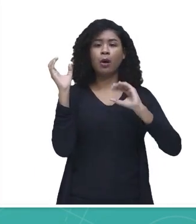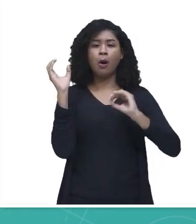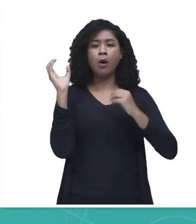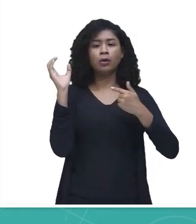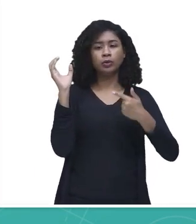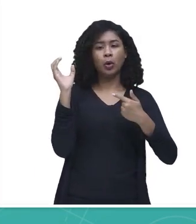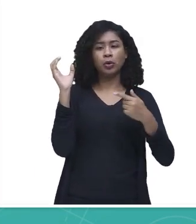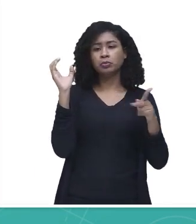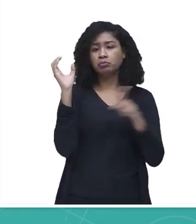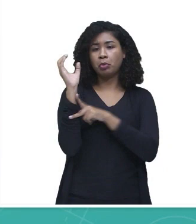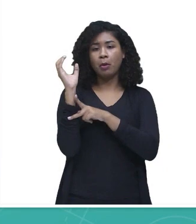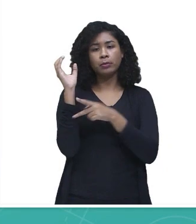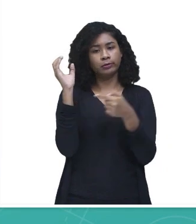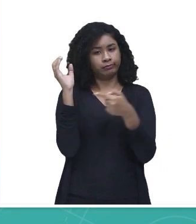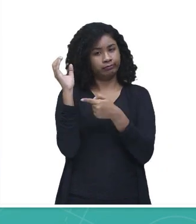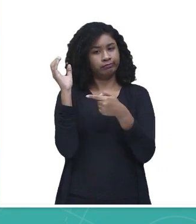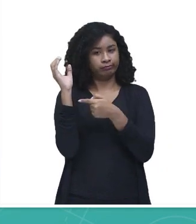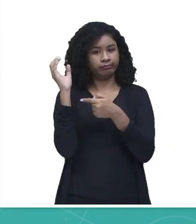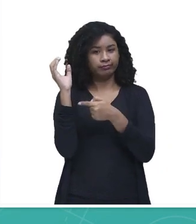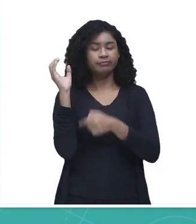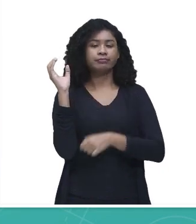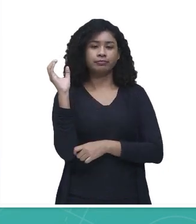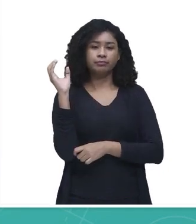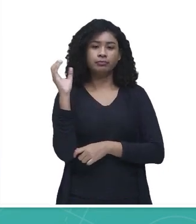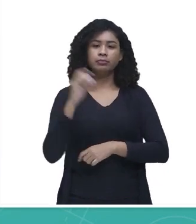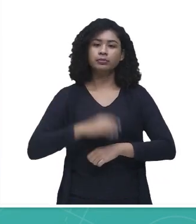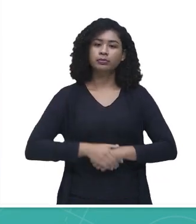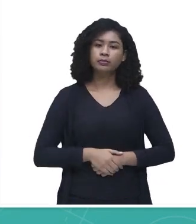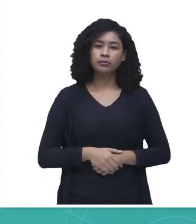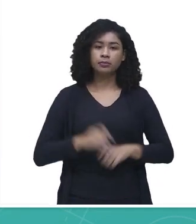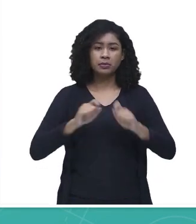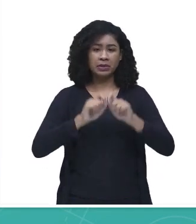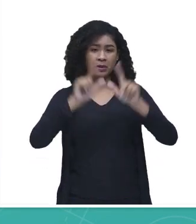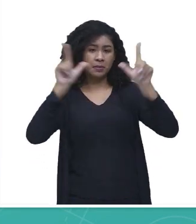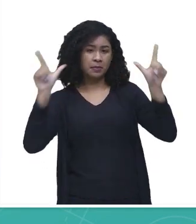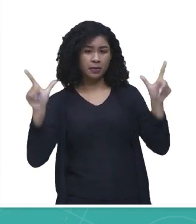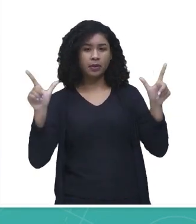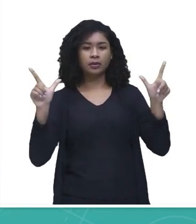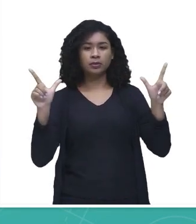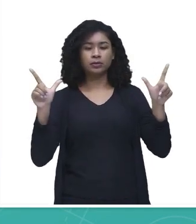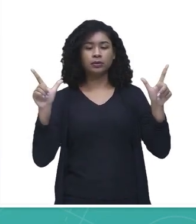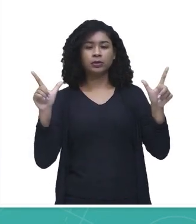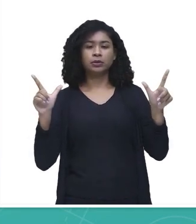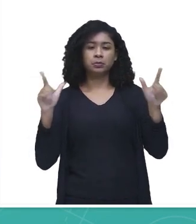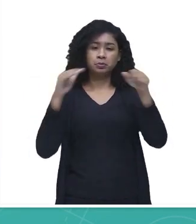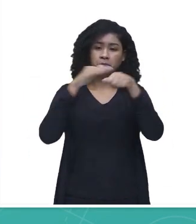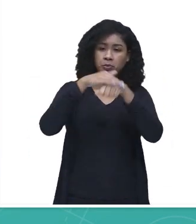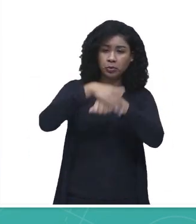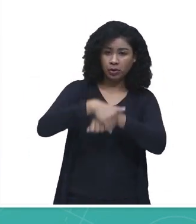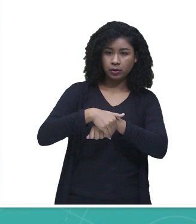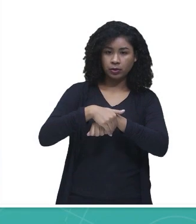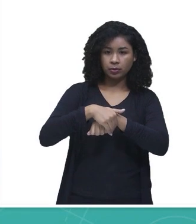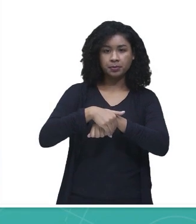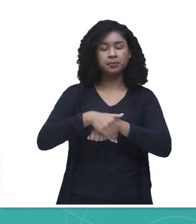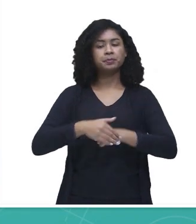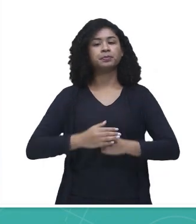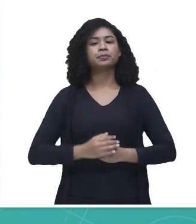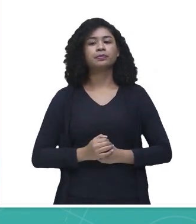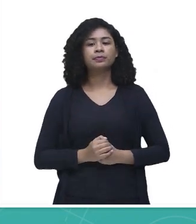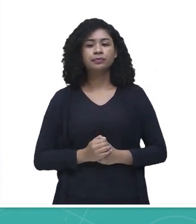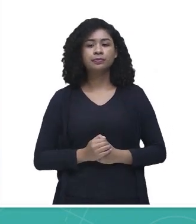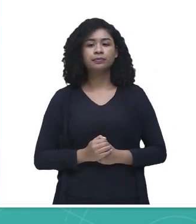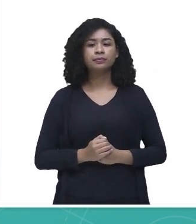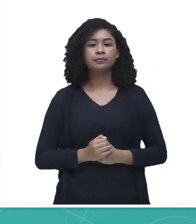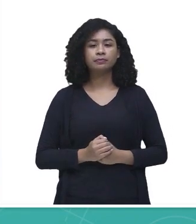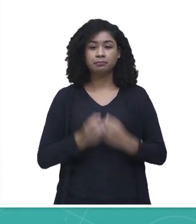gente observa aí a fotossíntese acontecendo durante o dia e a respiração celular acontecendo durante a noite,